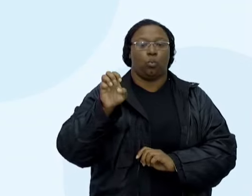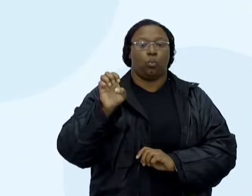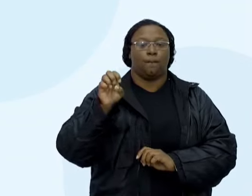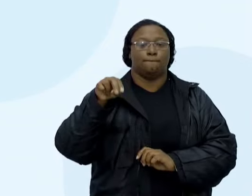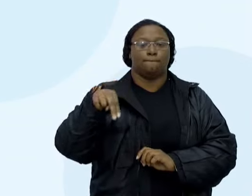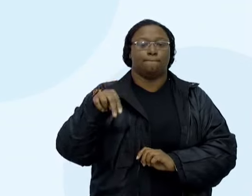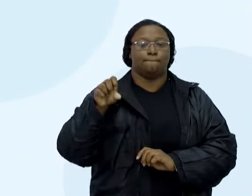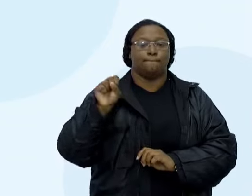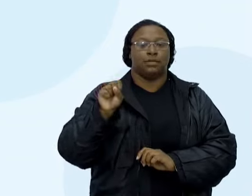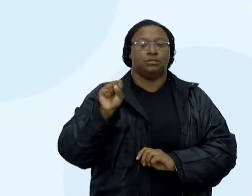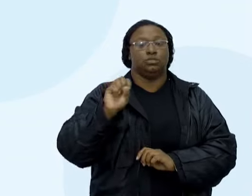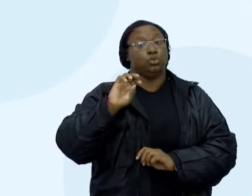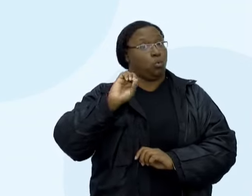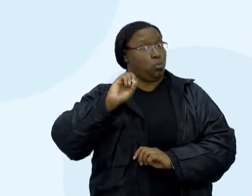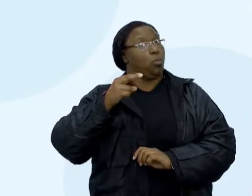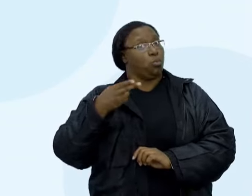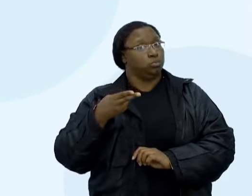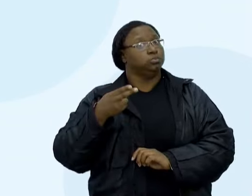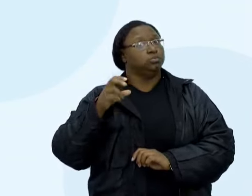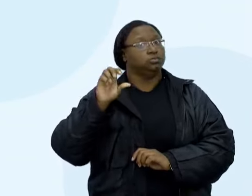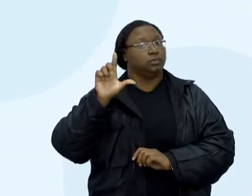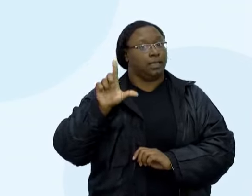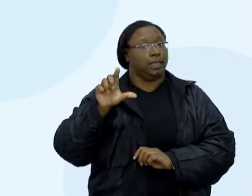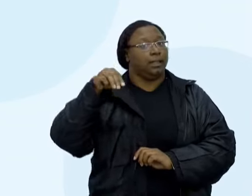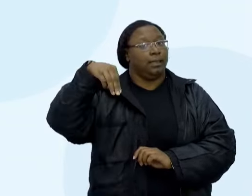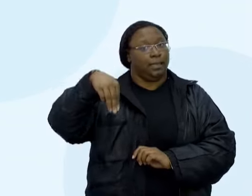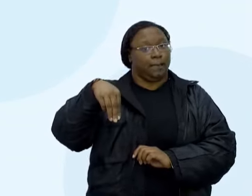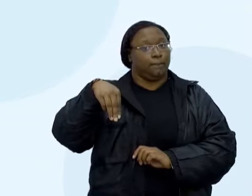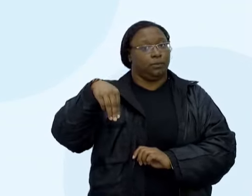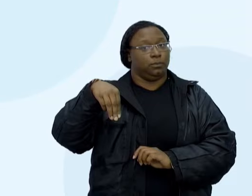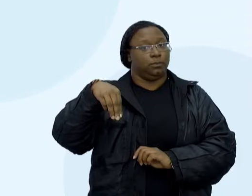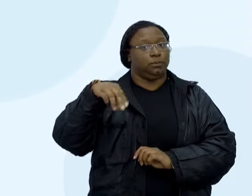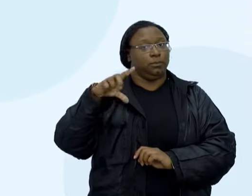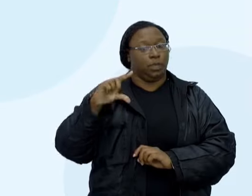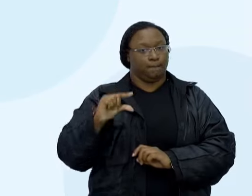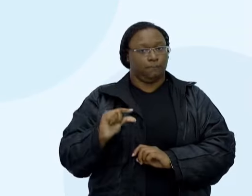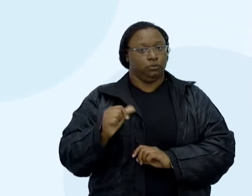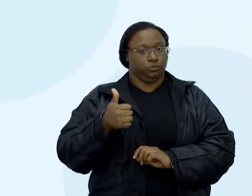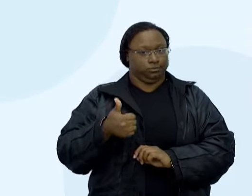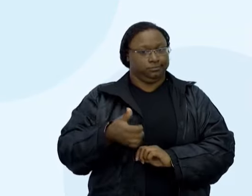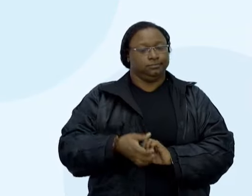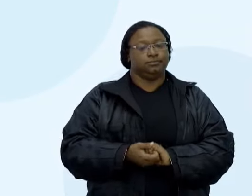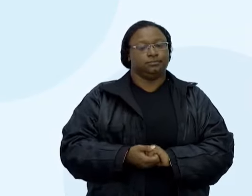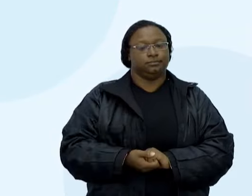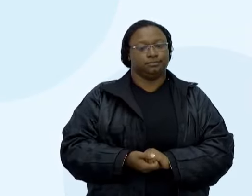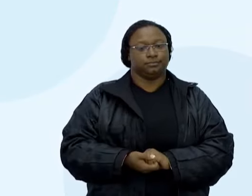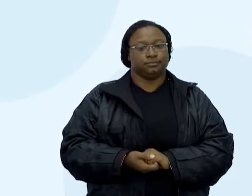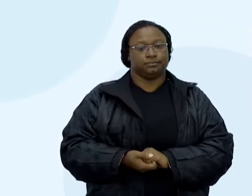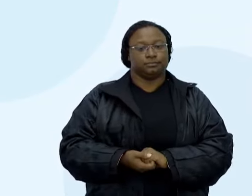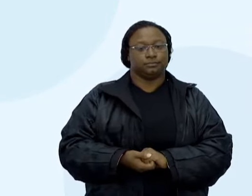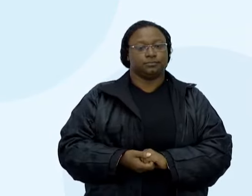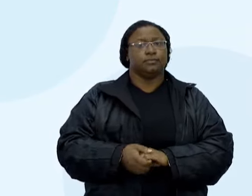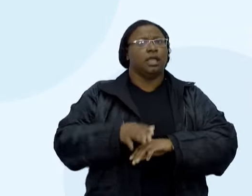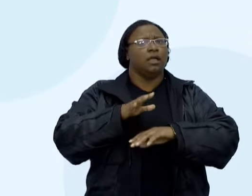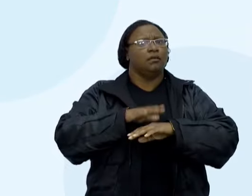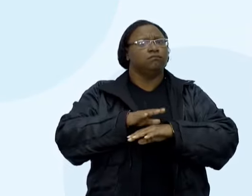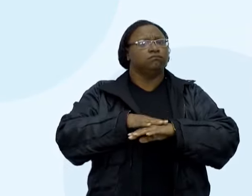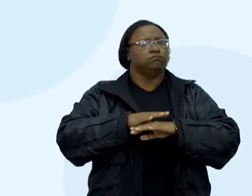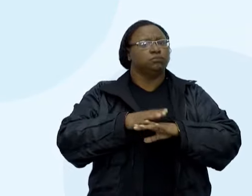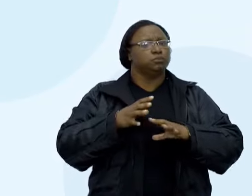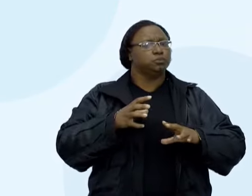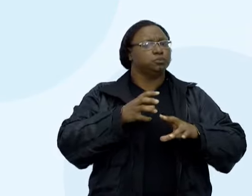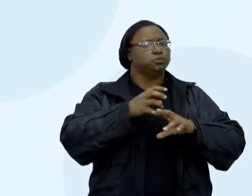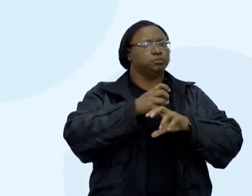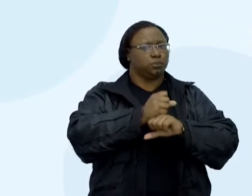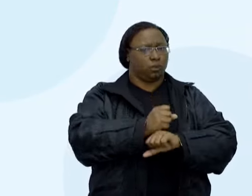Ou LM, minúsculo. E aí, para a gente fazer a conta, é a lição de